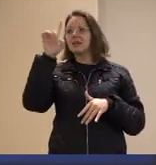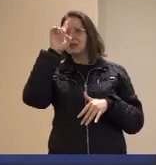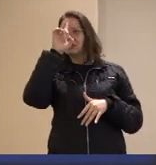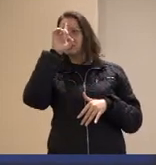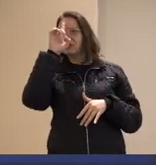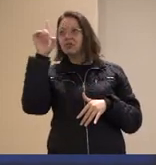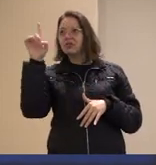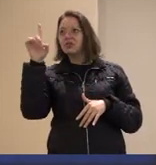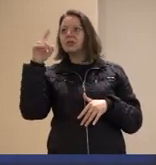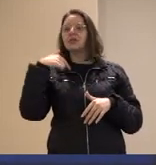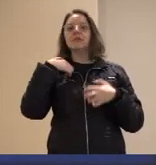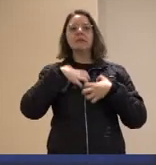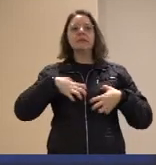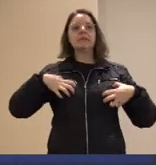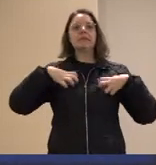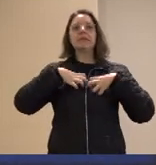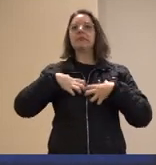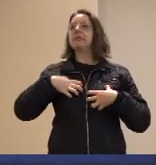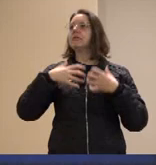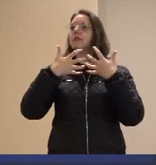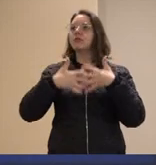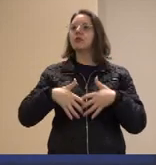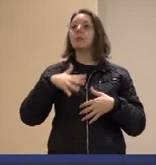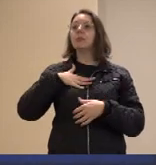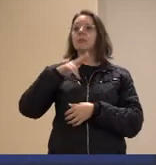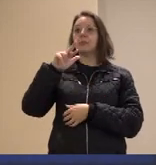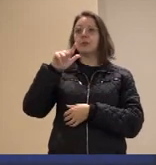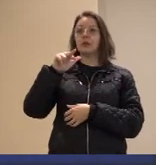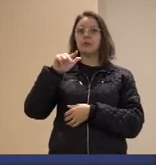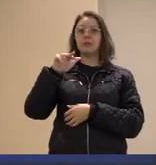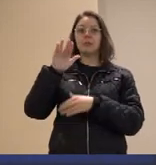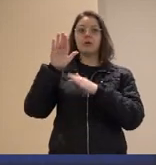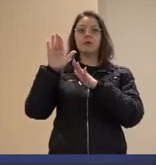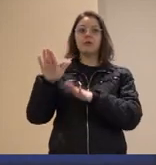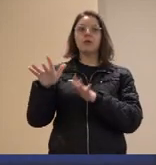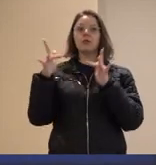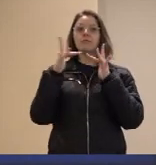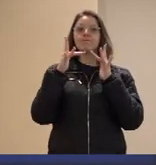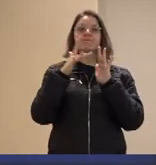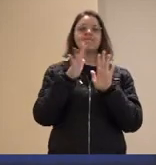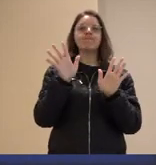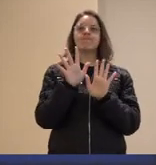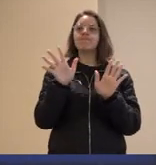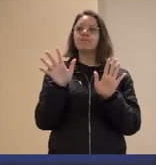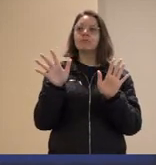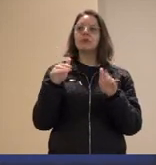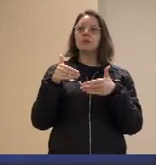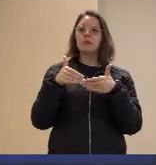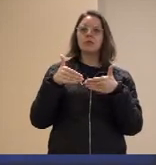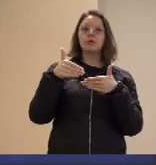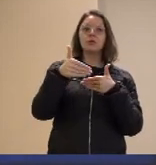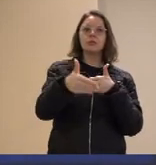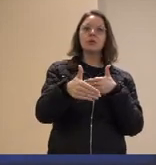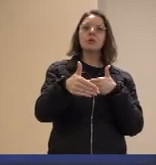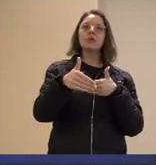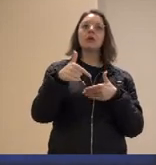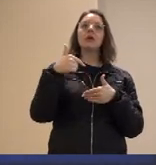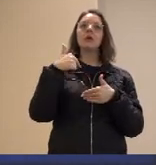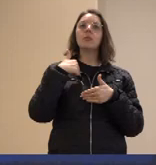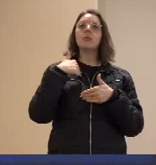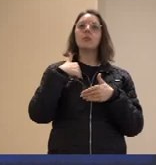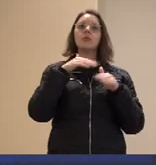não ter dado certo. Minha irmã ficou lá e eu voltei para o abrigo. Depois de um tempo, fui passar o fim de ano com